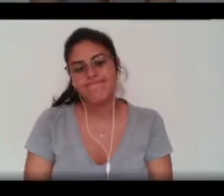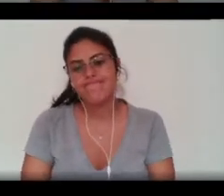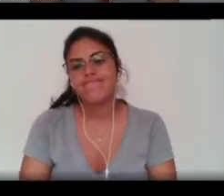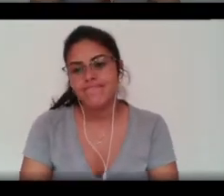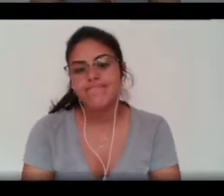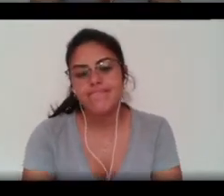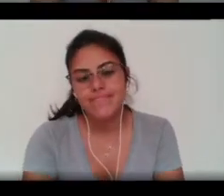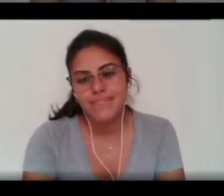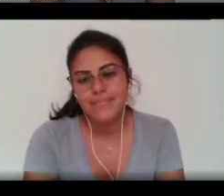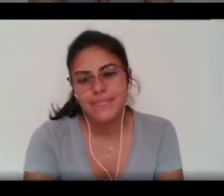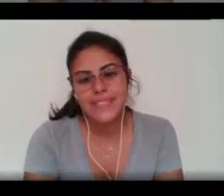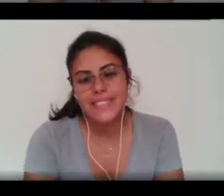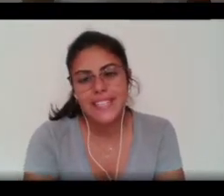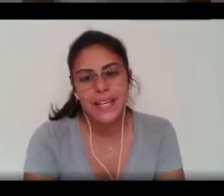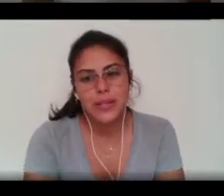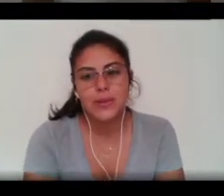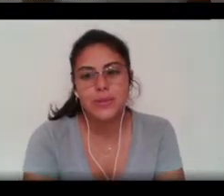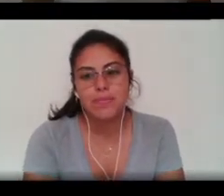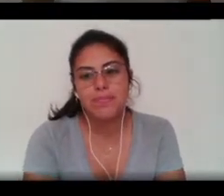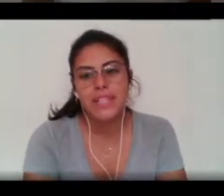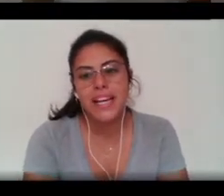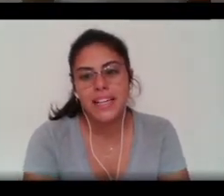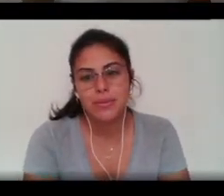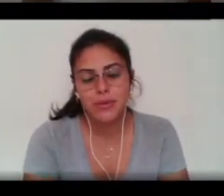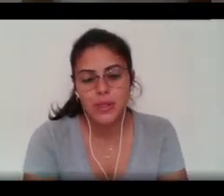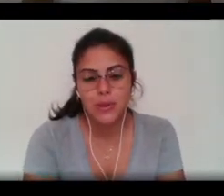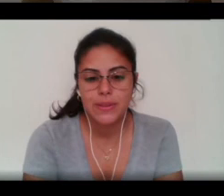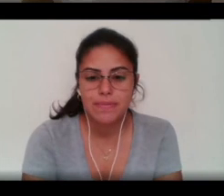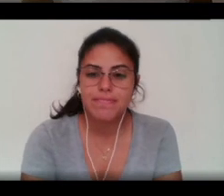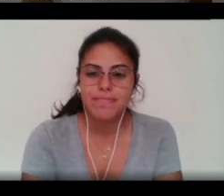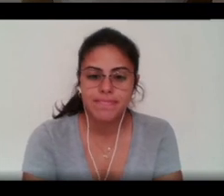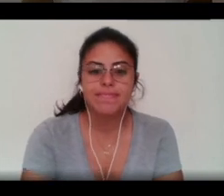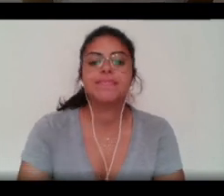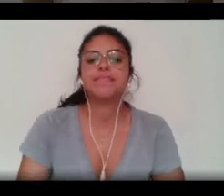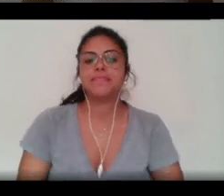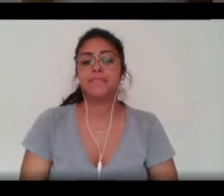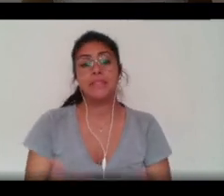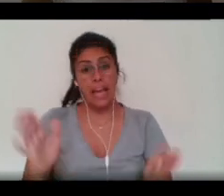Certo. Obrigada, professora. Esperem Física 3.